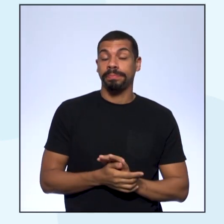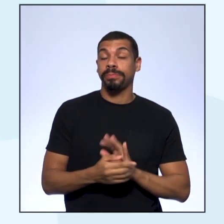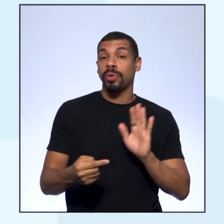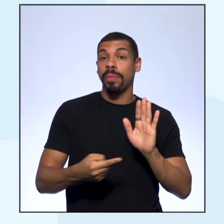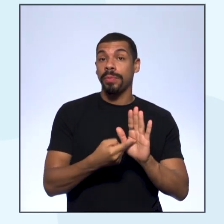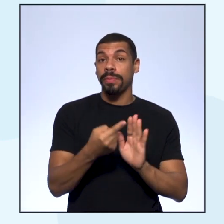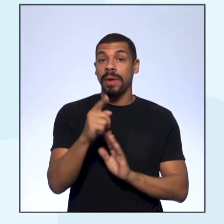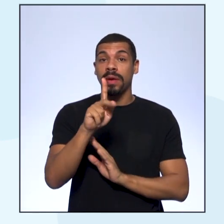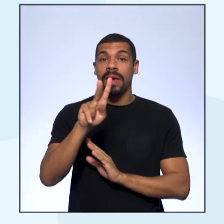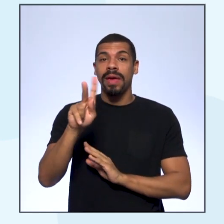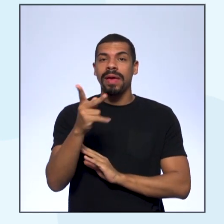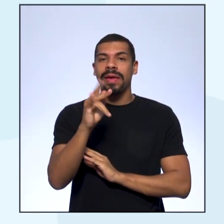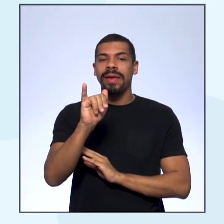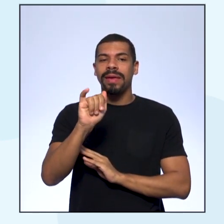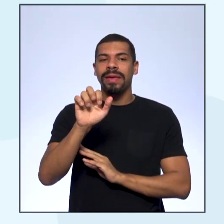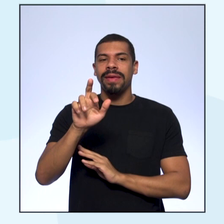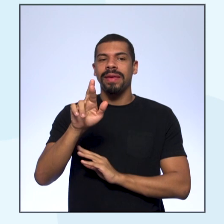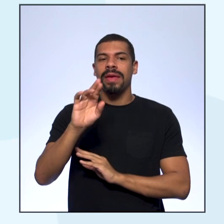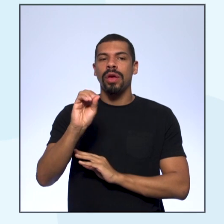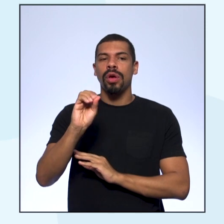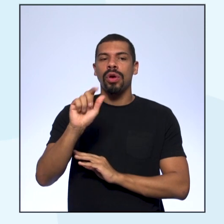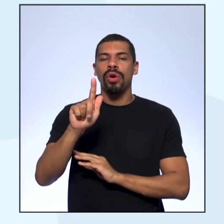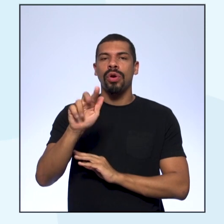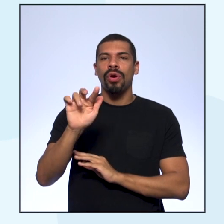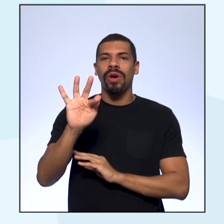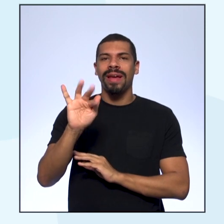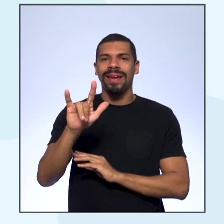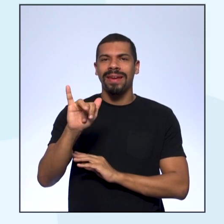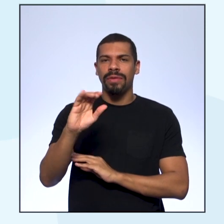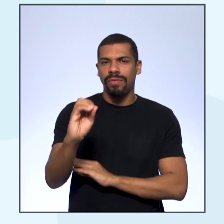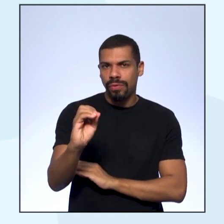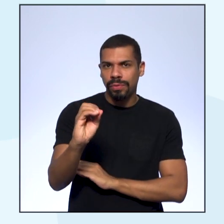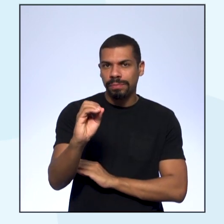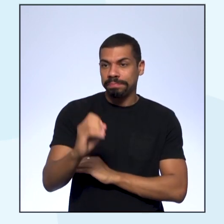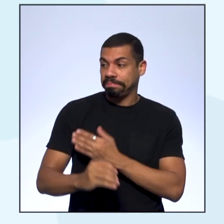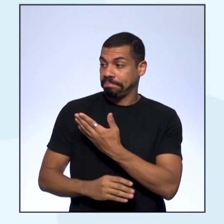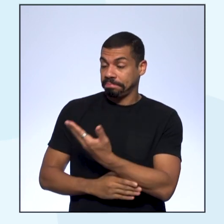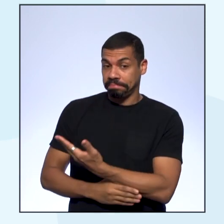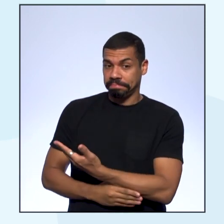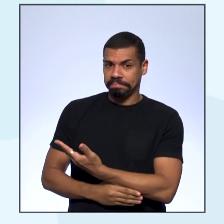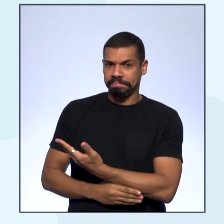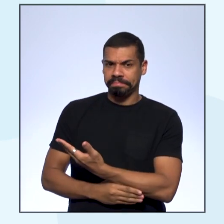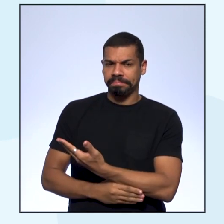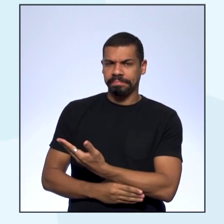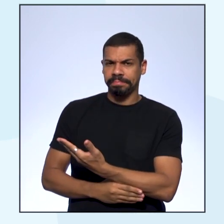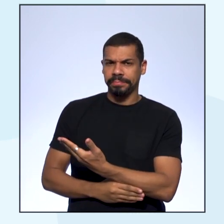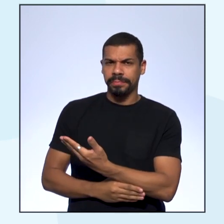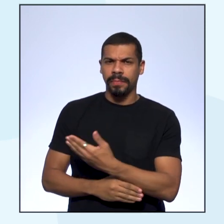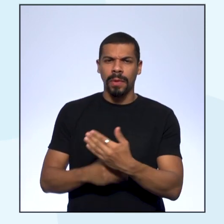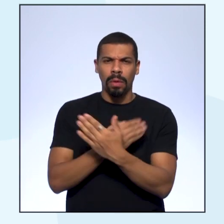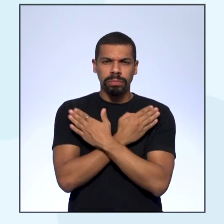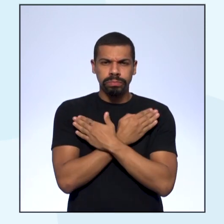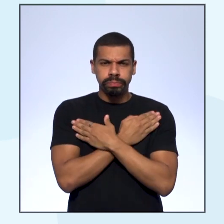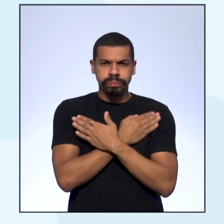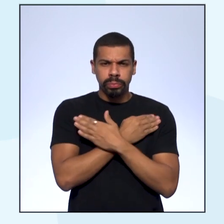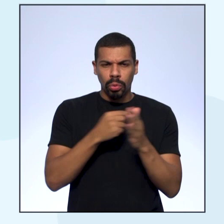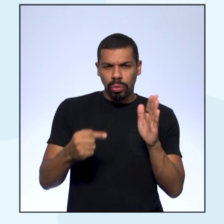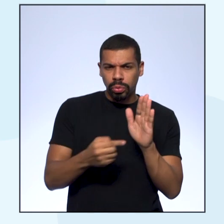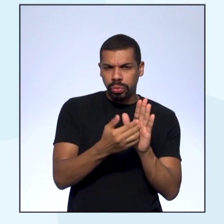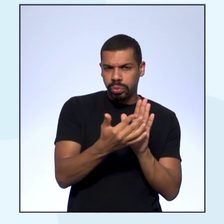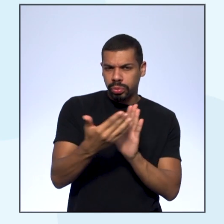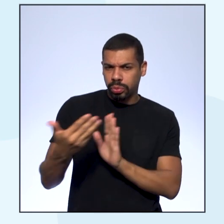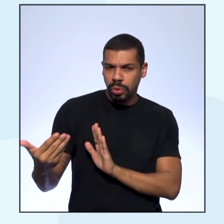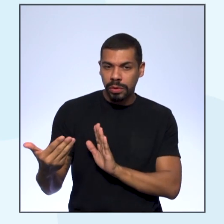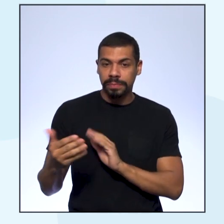ao observar aí esse fragmento que a gente tem, que é no túmulo de Sete I, né? A gente já vê o